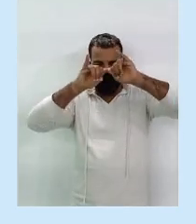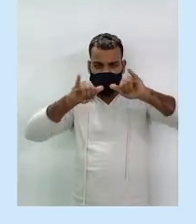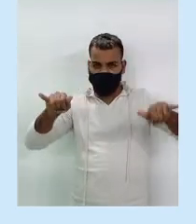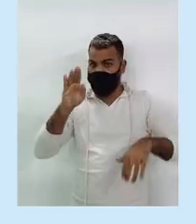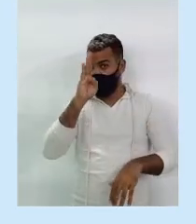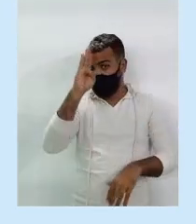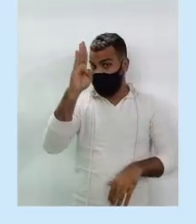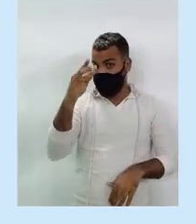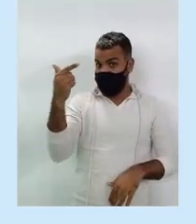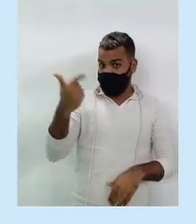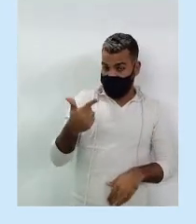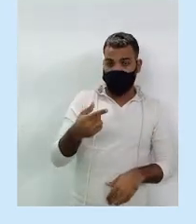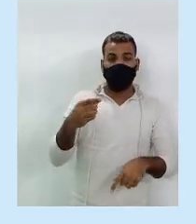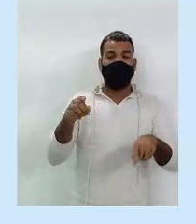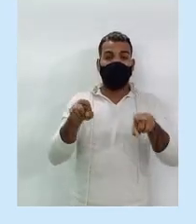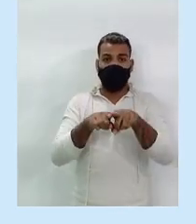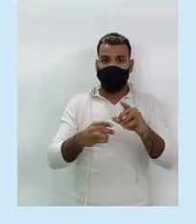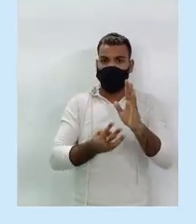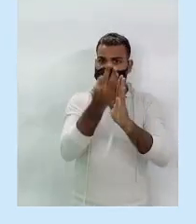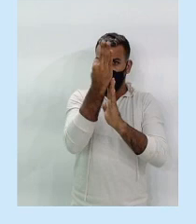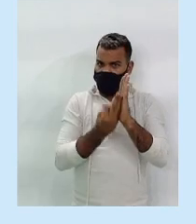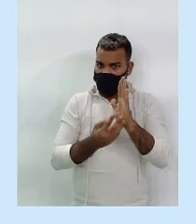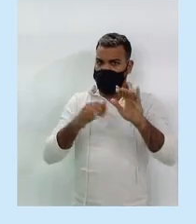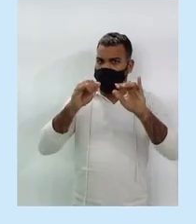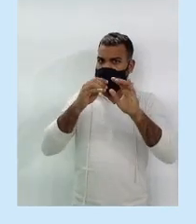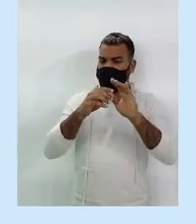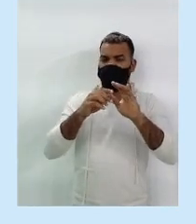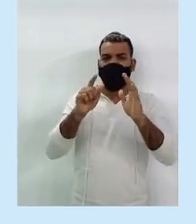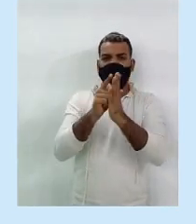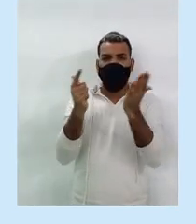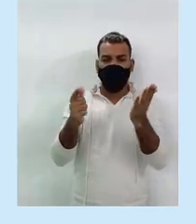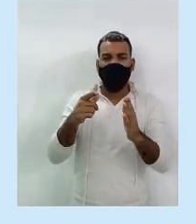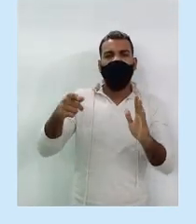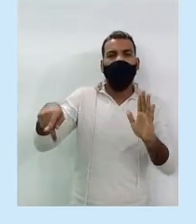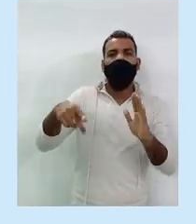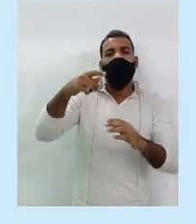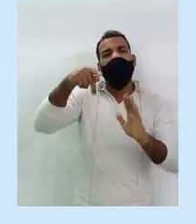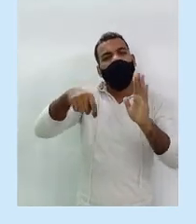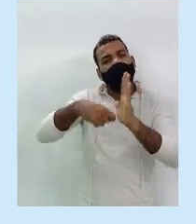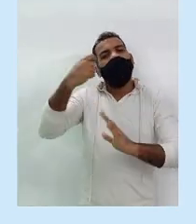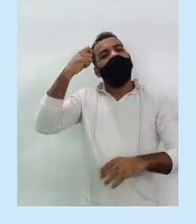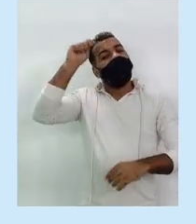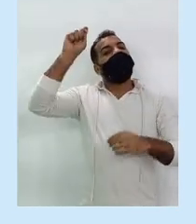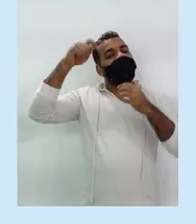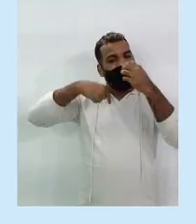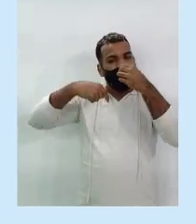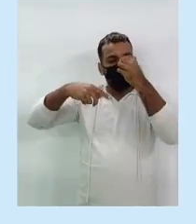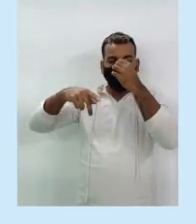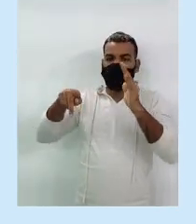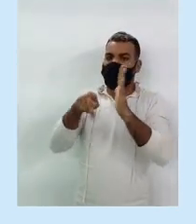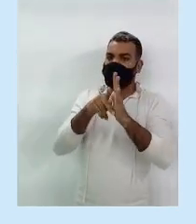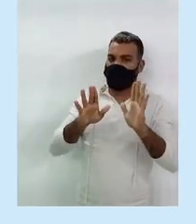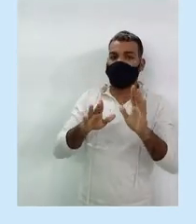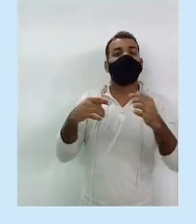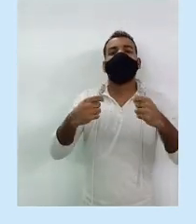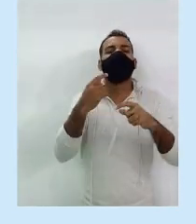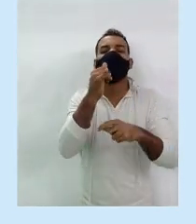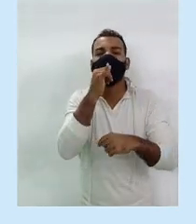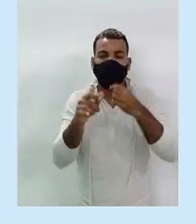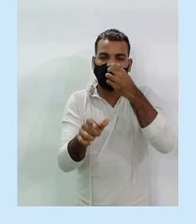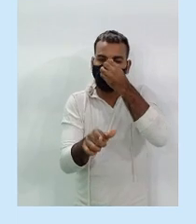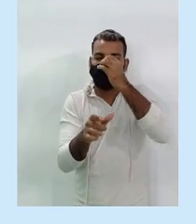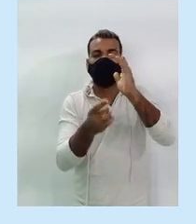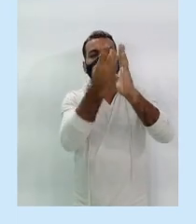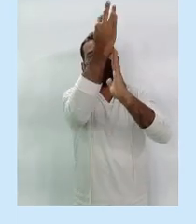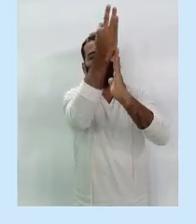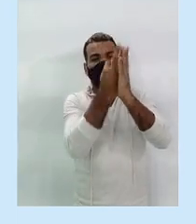e lembrar sempre que o texto jornalístico ele é autoral, ele tem a autoria, ou seja, a assinatura